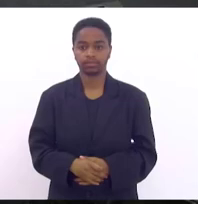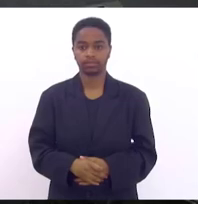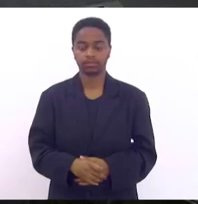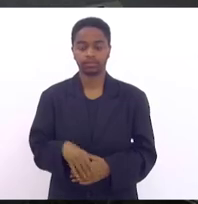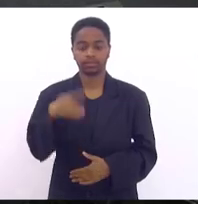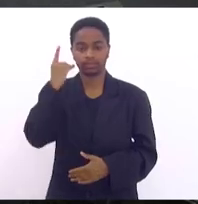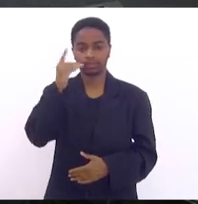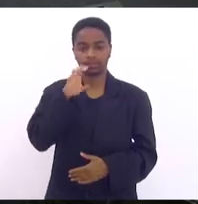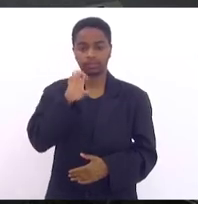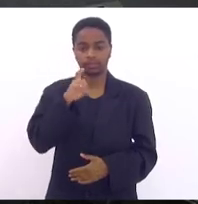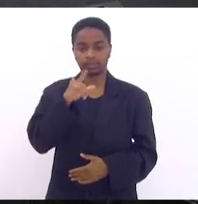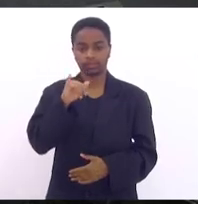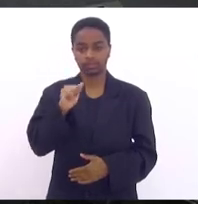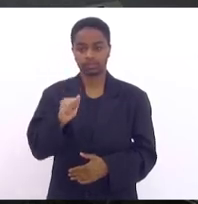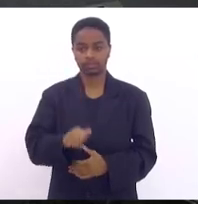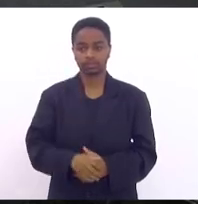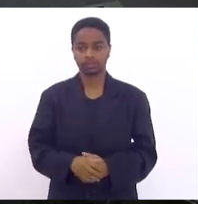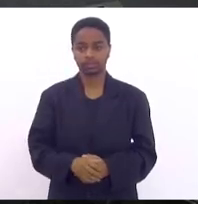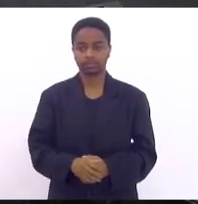Deputada Célia Jordão, por favor.